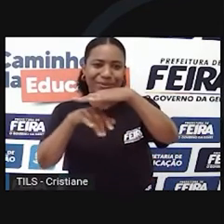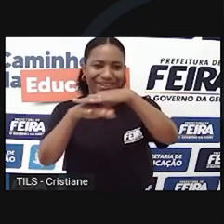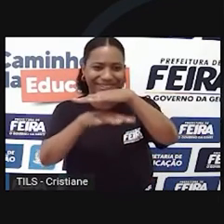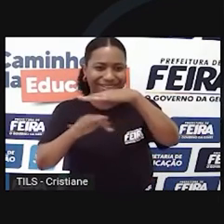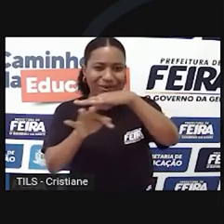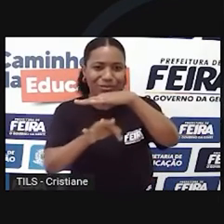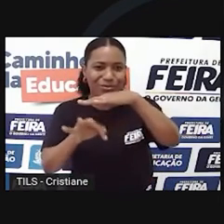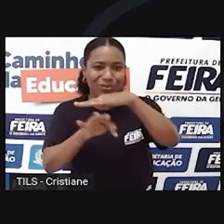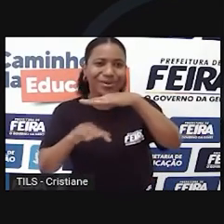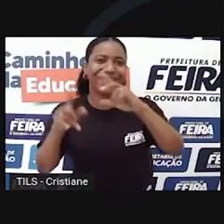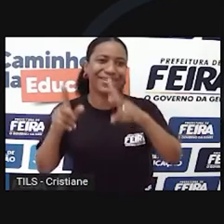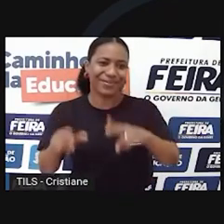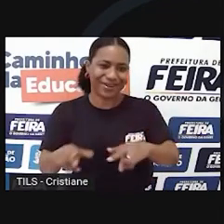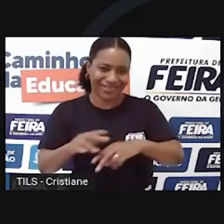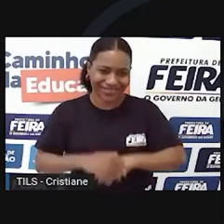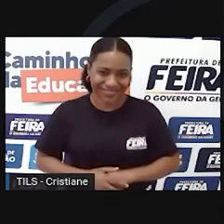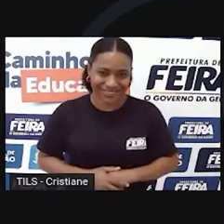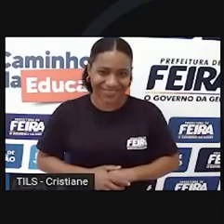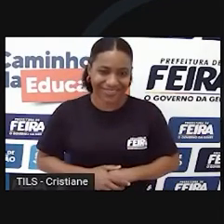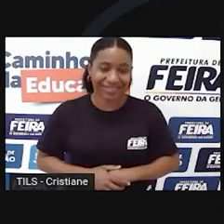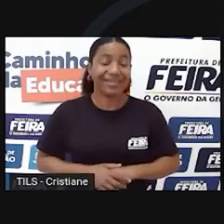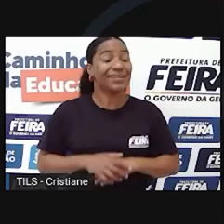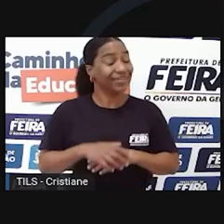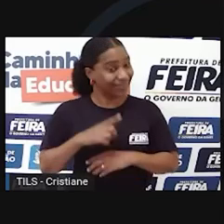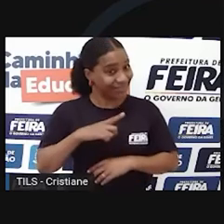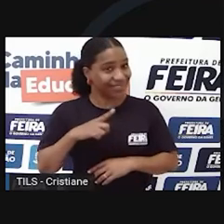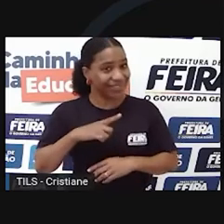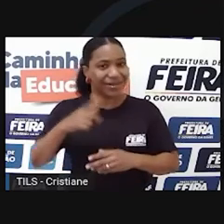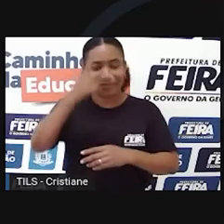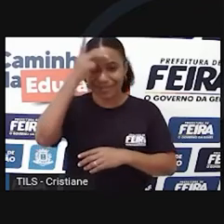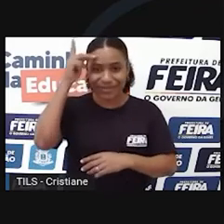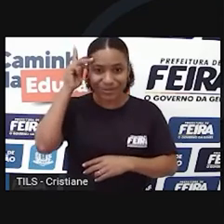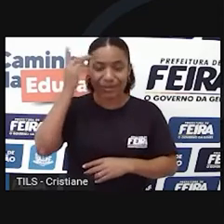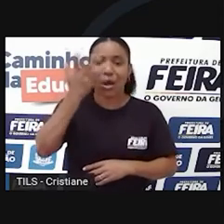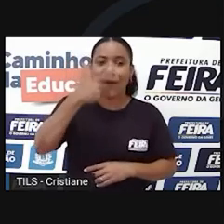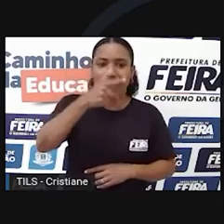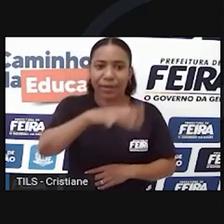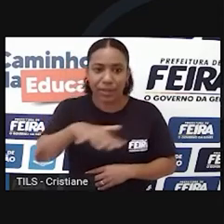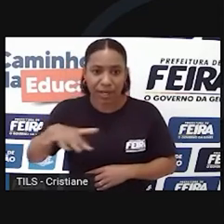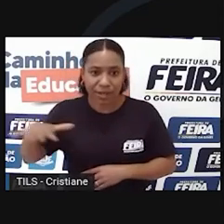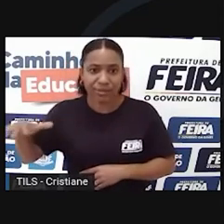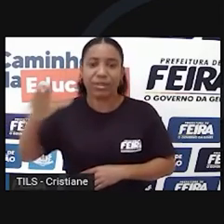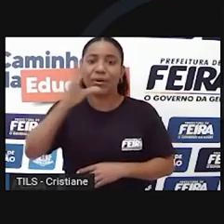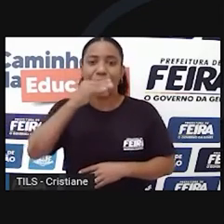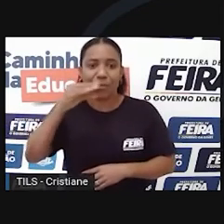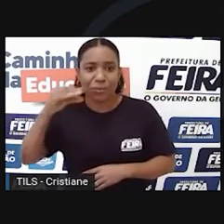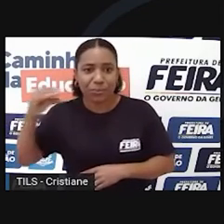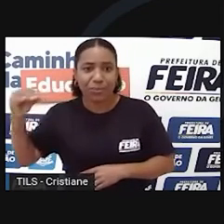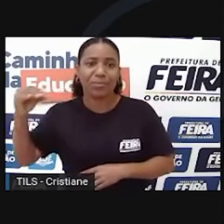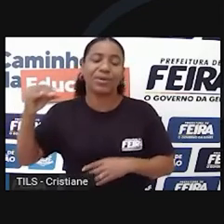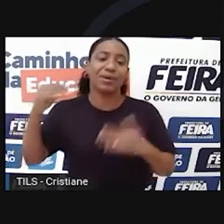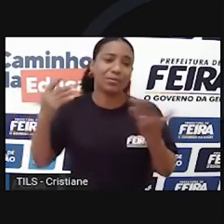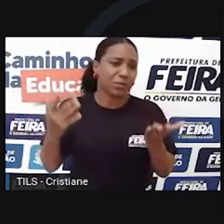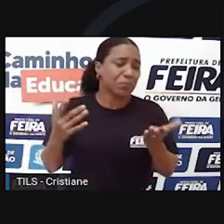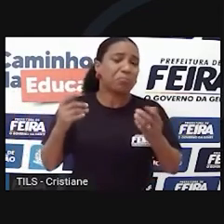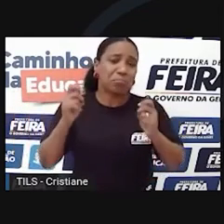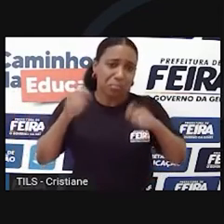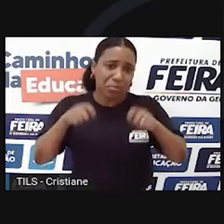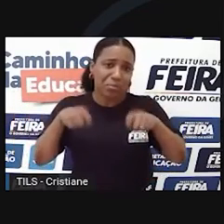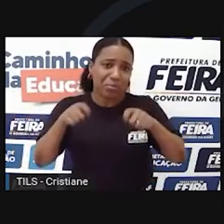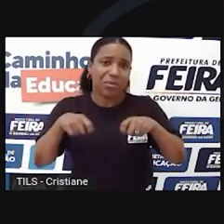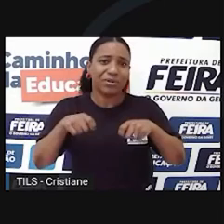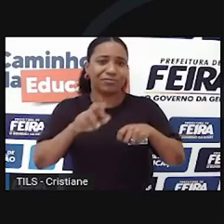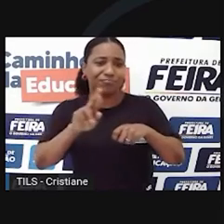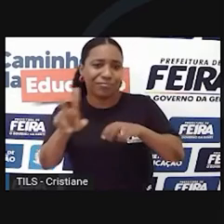seguinte a esse batismo se renasciam como adultos. Esses fenômenos quase sempre implicam isso, uma ferida, um desafio, uma caça, um morrer